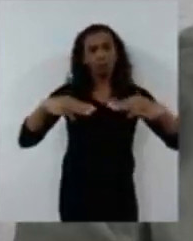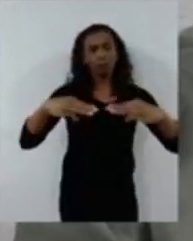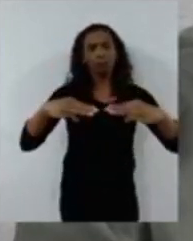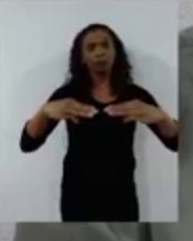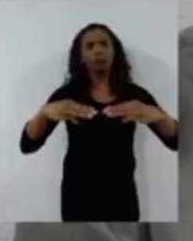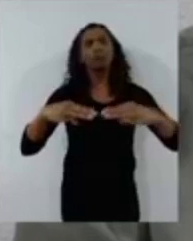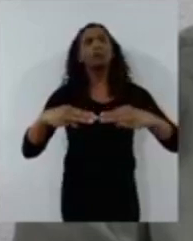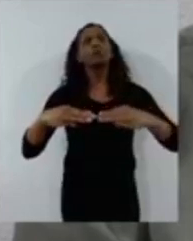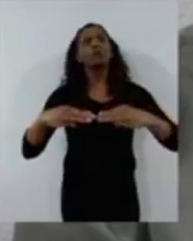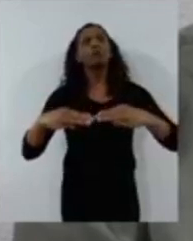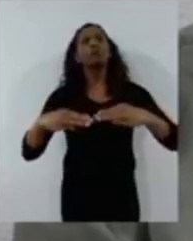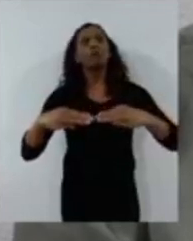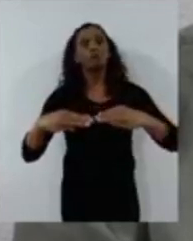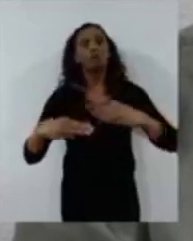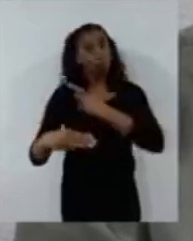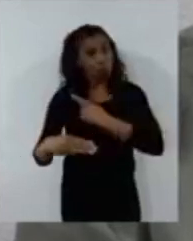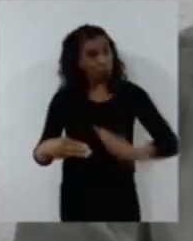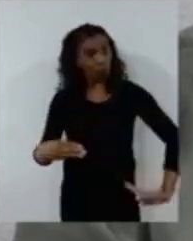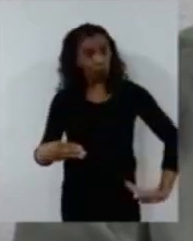Recomendação essa,